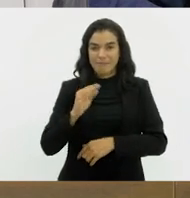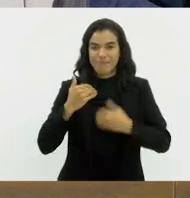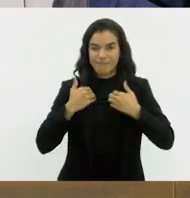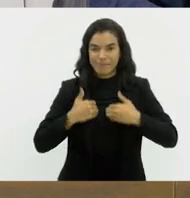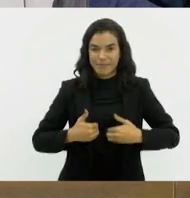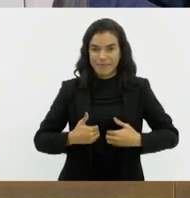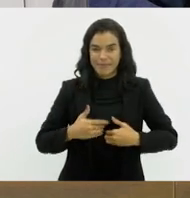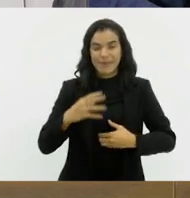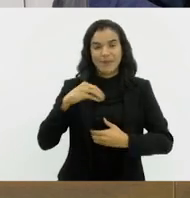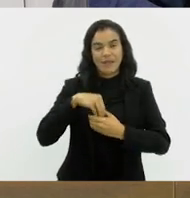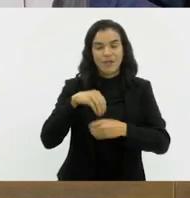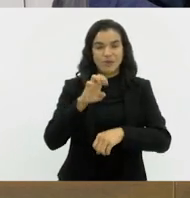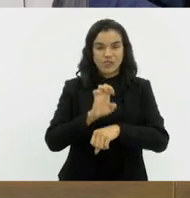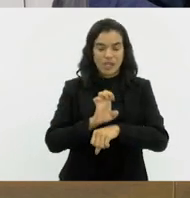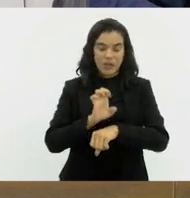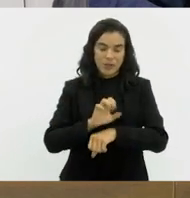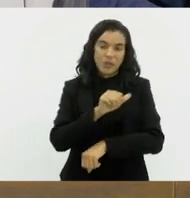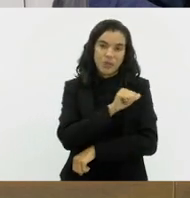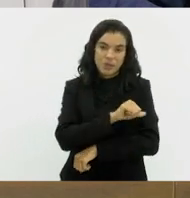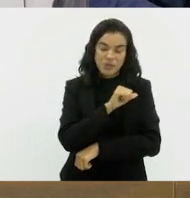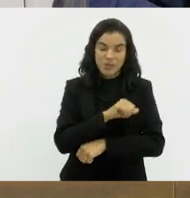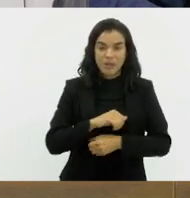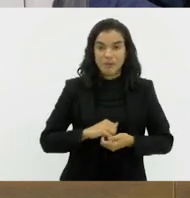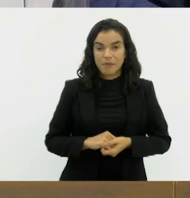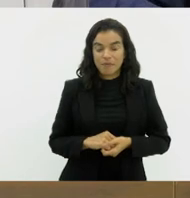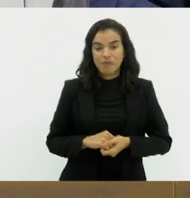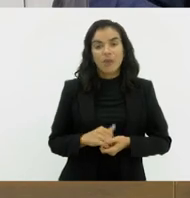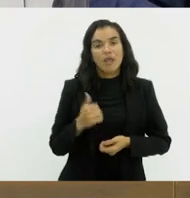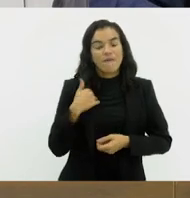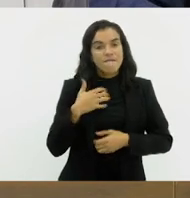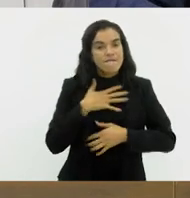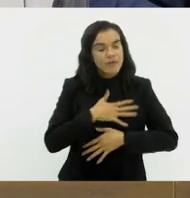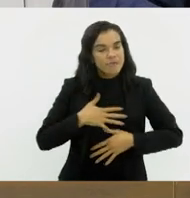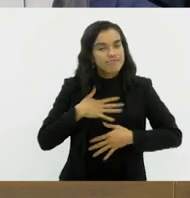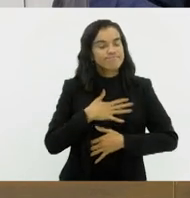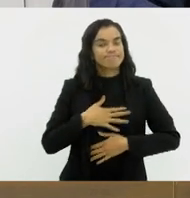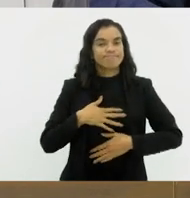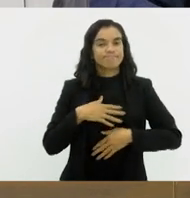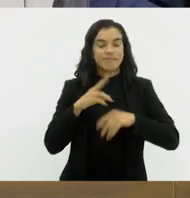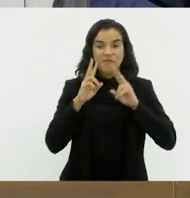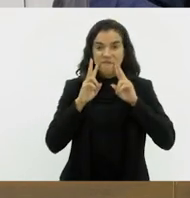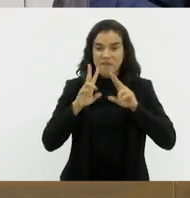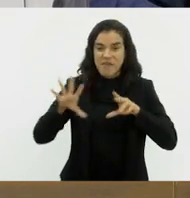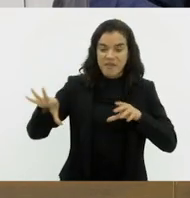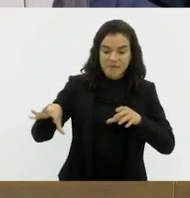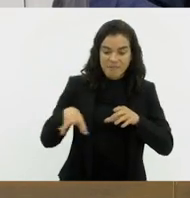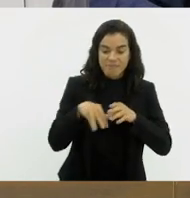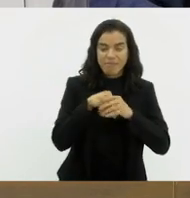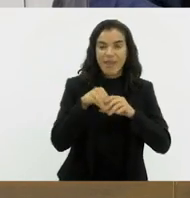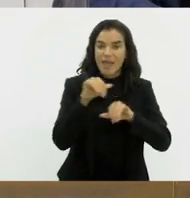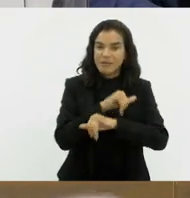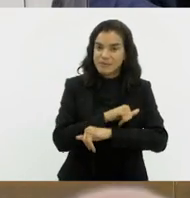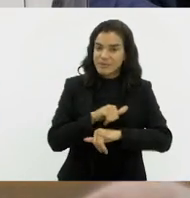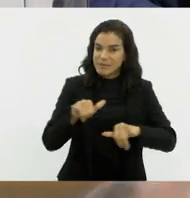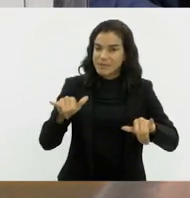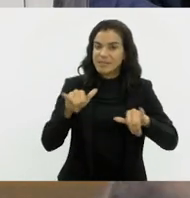aqui foi fundamental. Fico satisfeito em ver que várias das implementações que são anunciadas